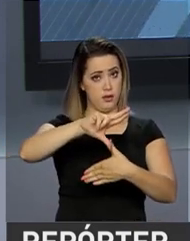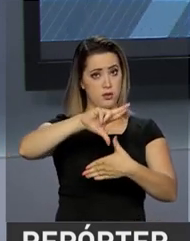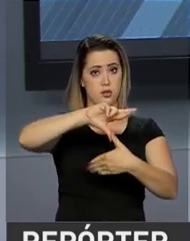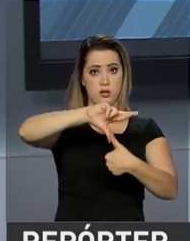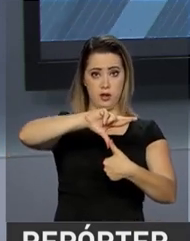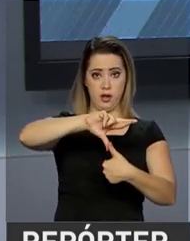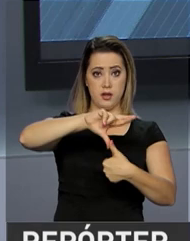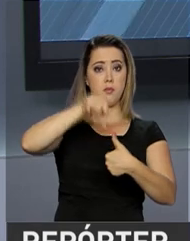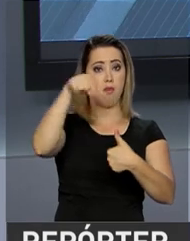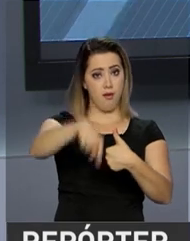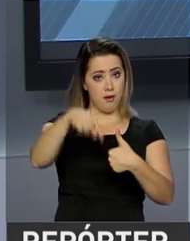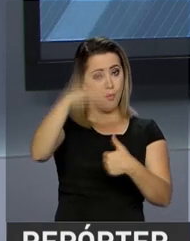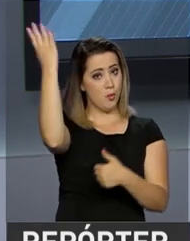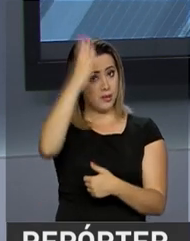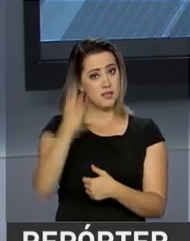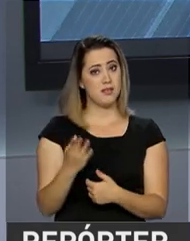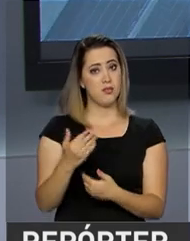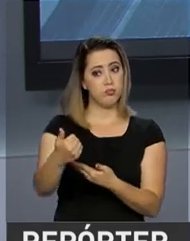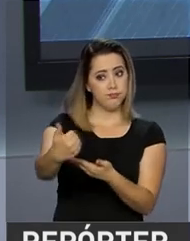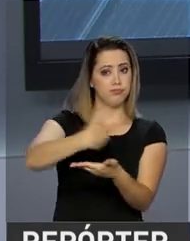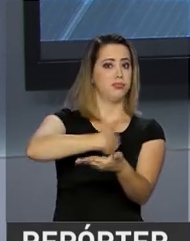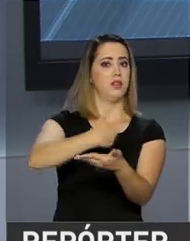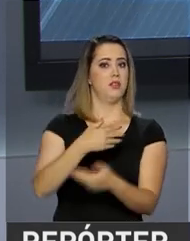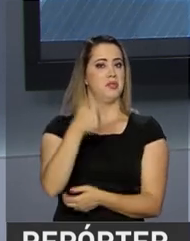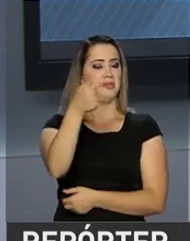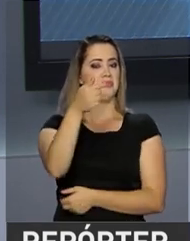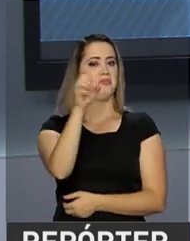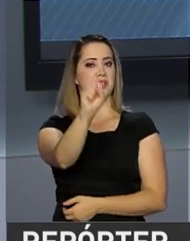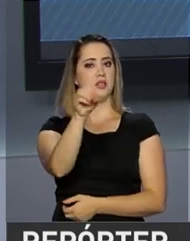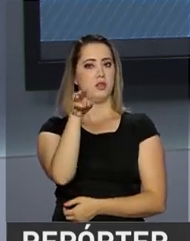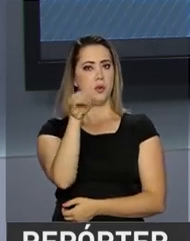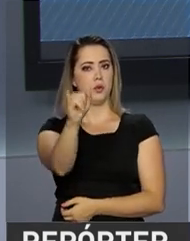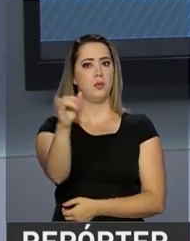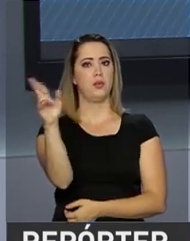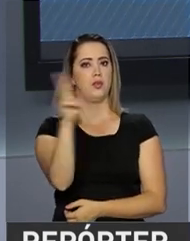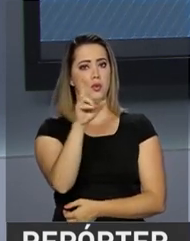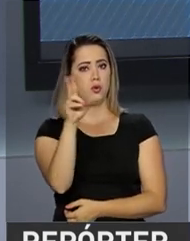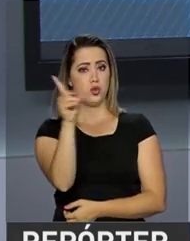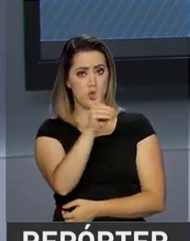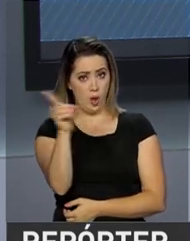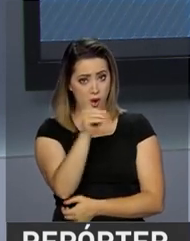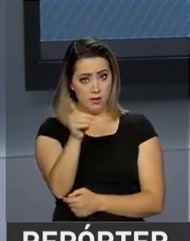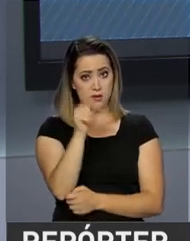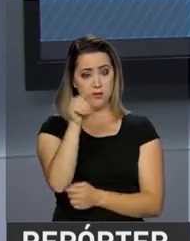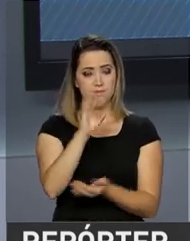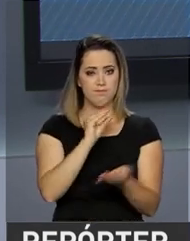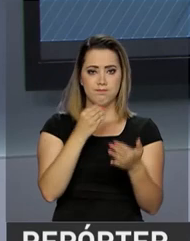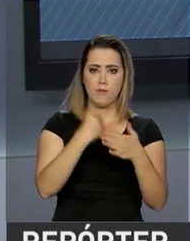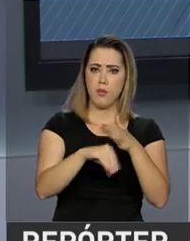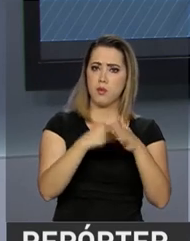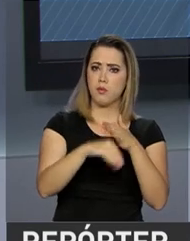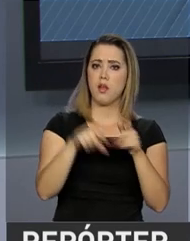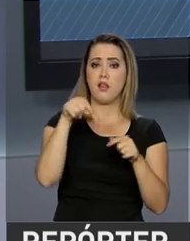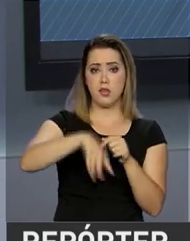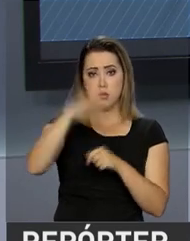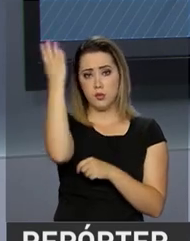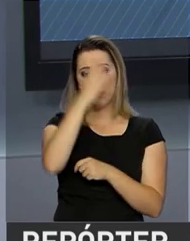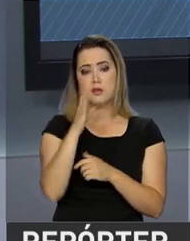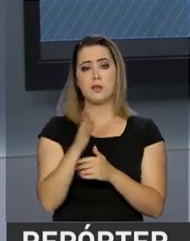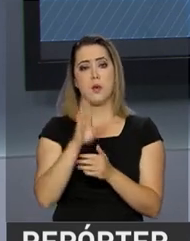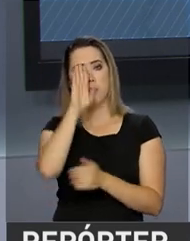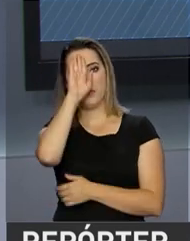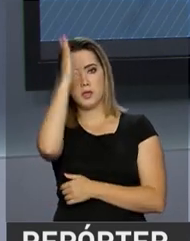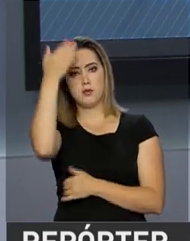o montante de 78 bilhões e 900 milhões de dólares foram investidos principalmente em